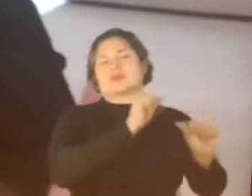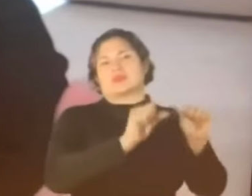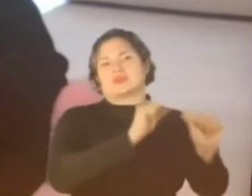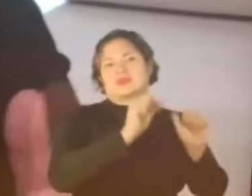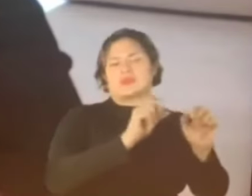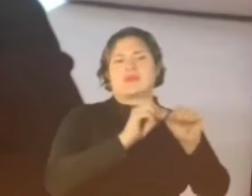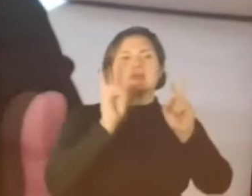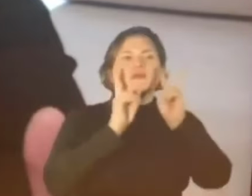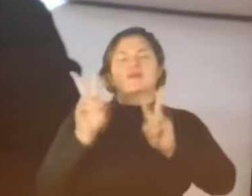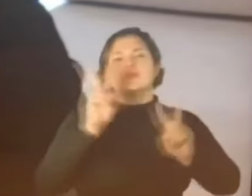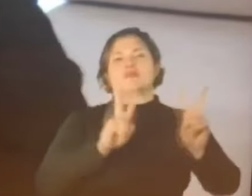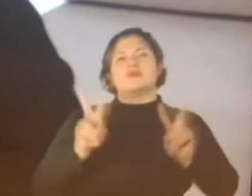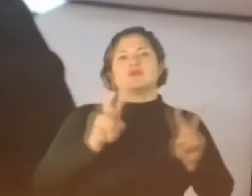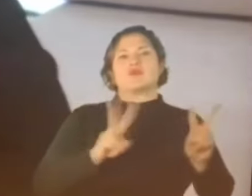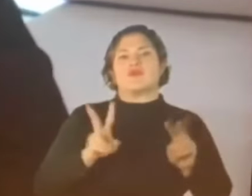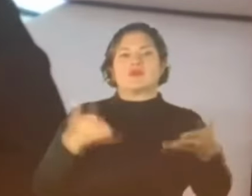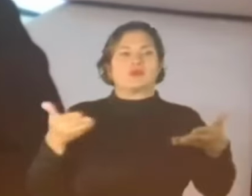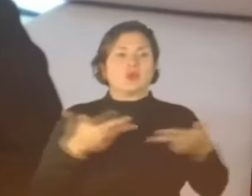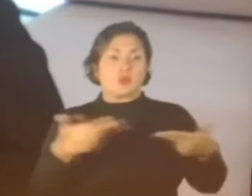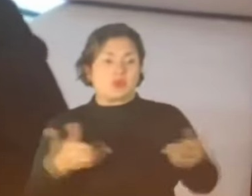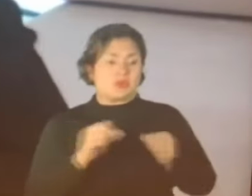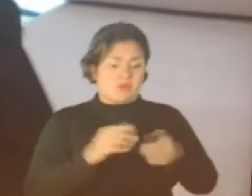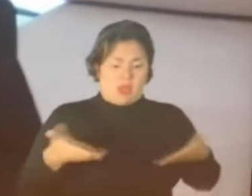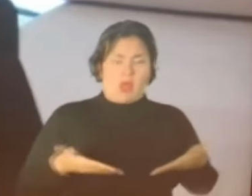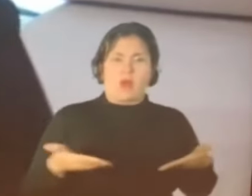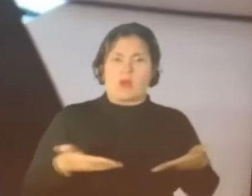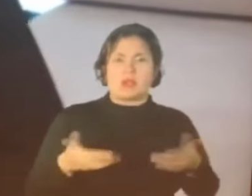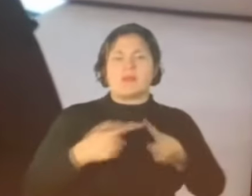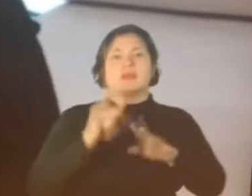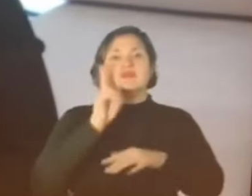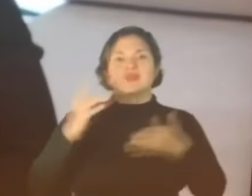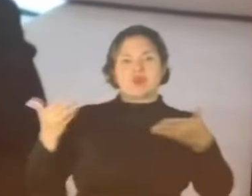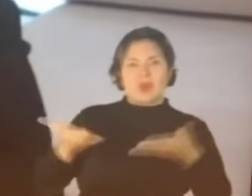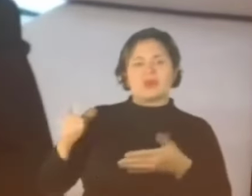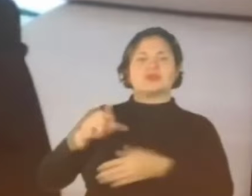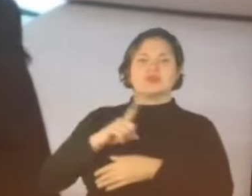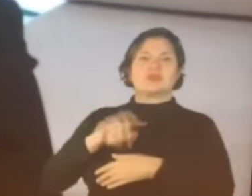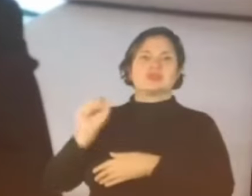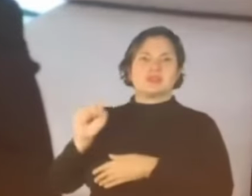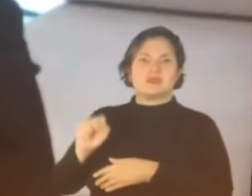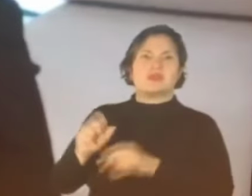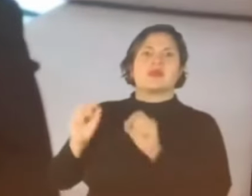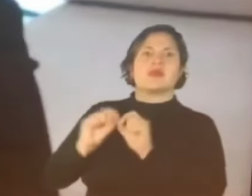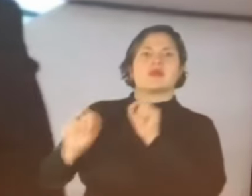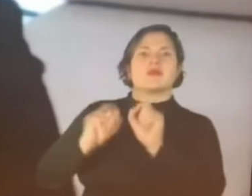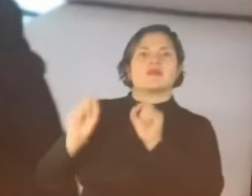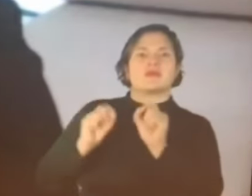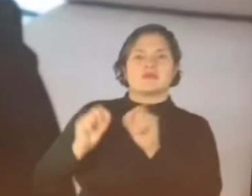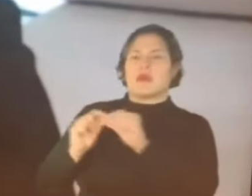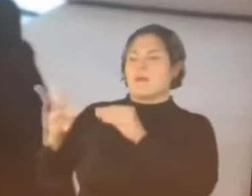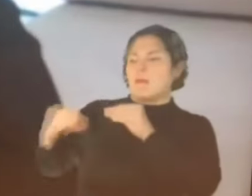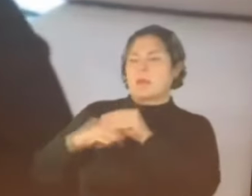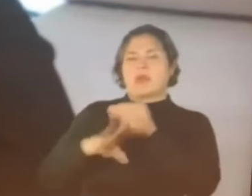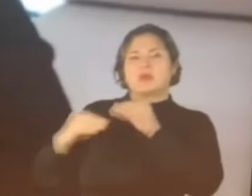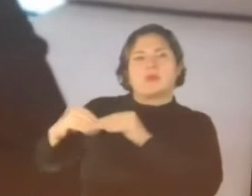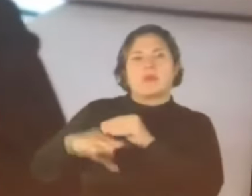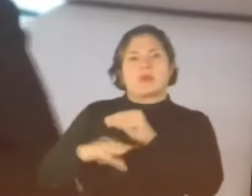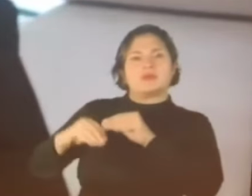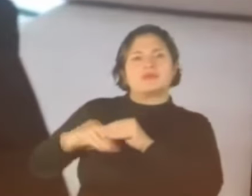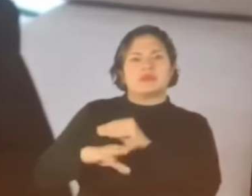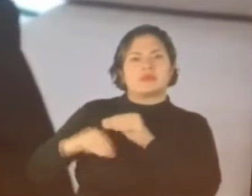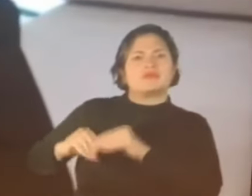alvedrio de circunstâncias de momento. No instante, nós vivemos hoje o fenômeno da impreclusividade. As causas